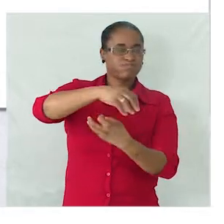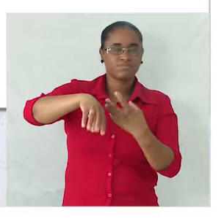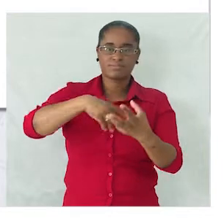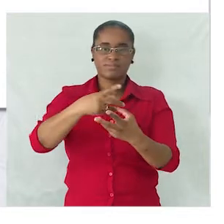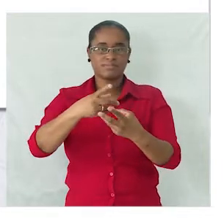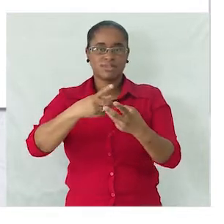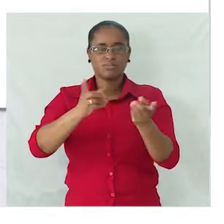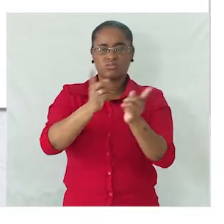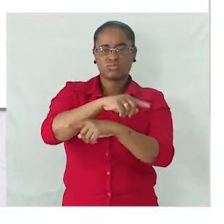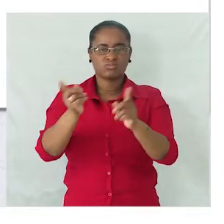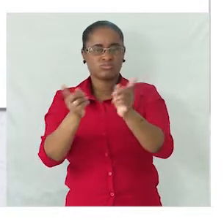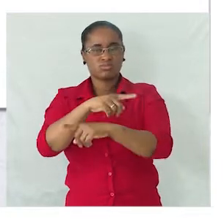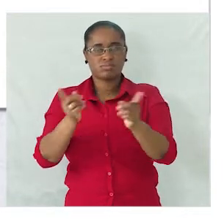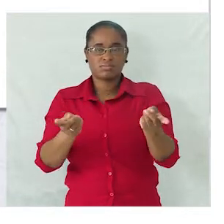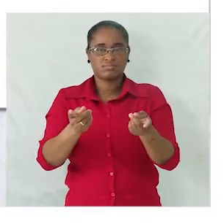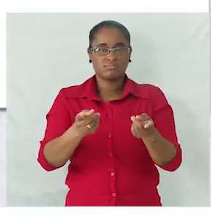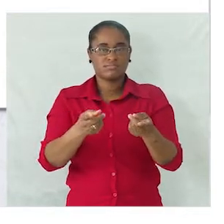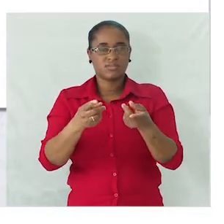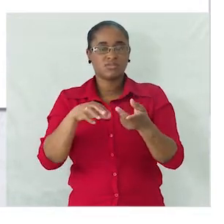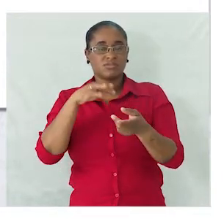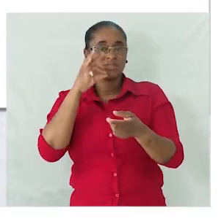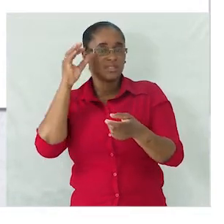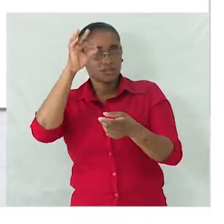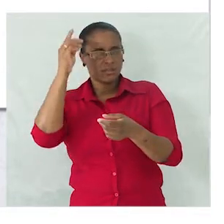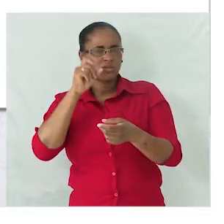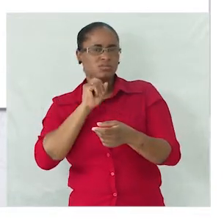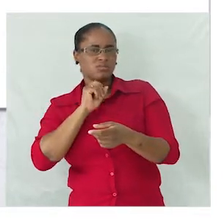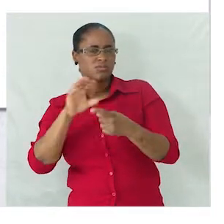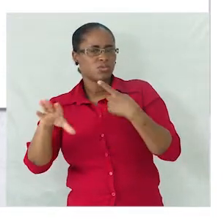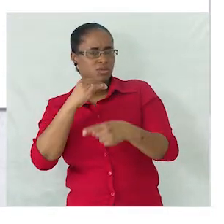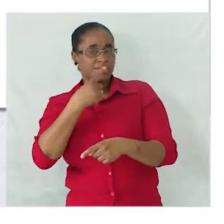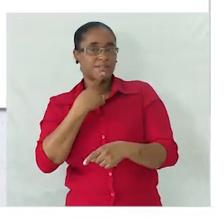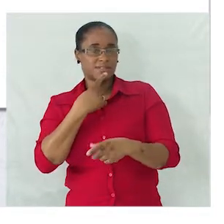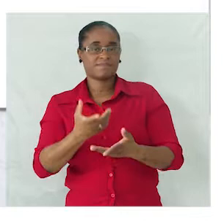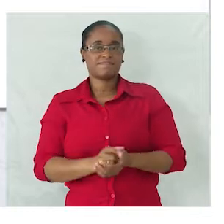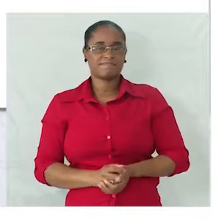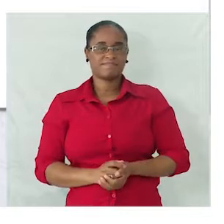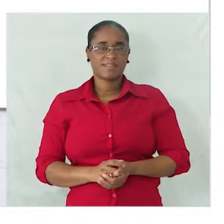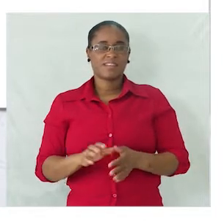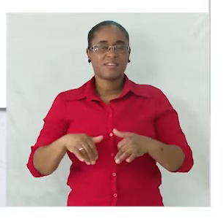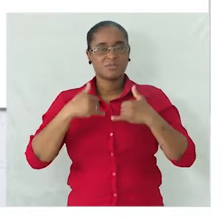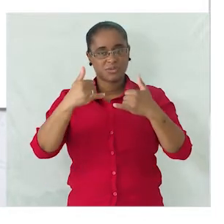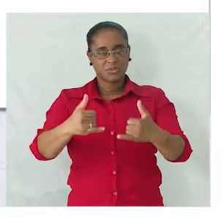lógico que se consiga perceber. Sim? Então vamos prosseguir.